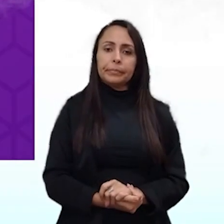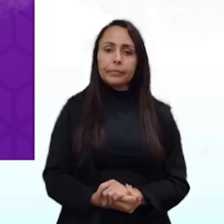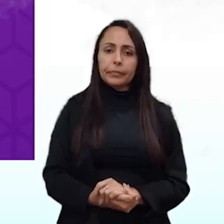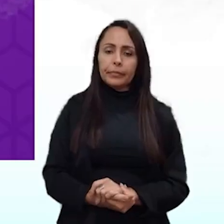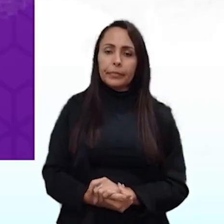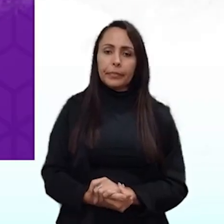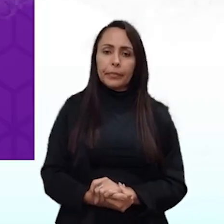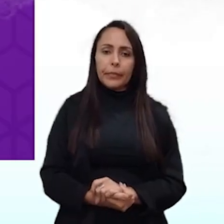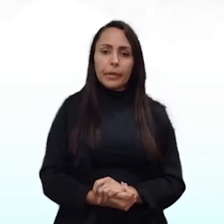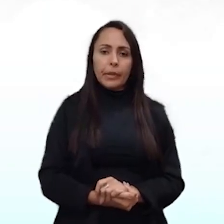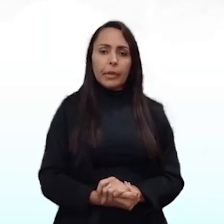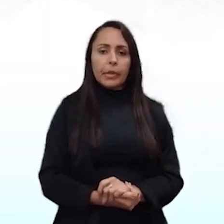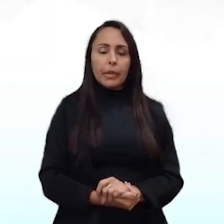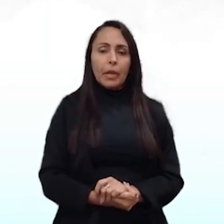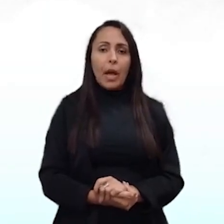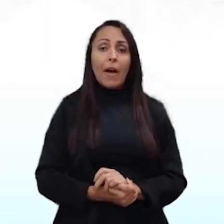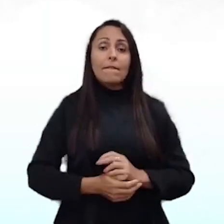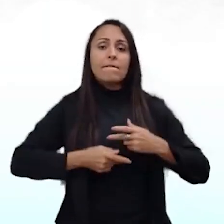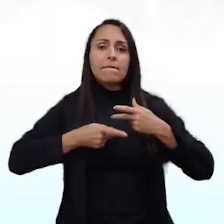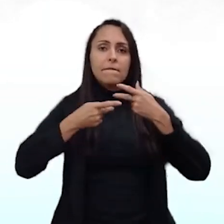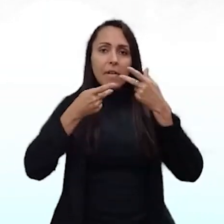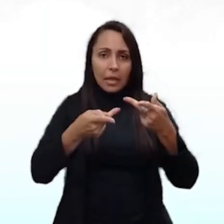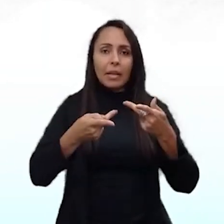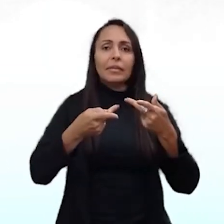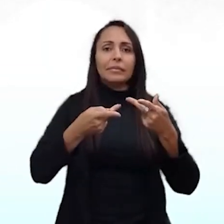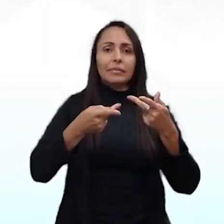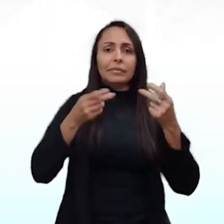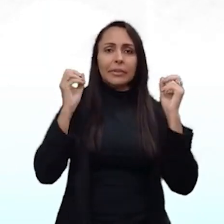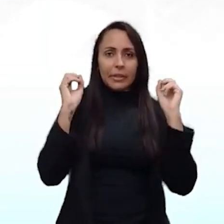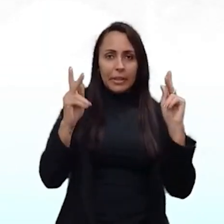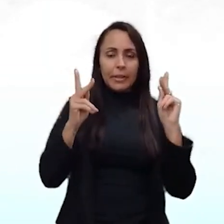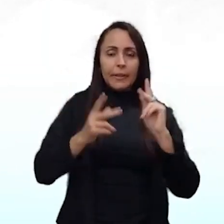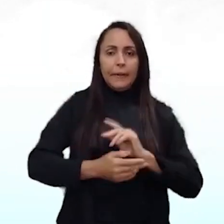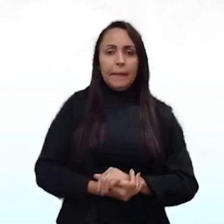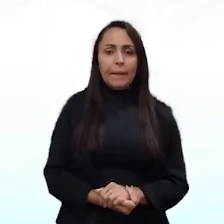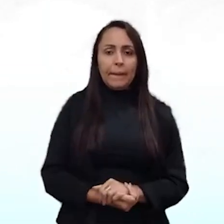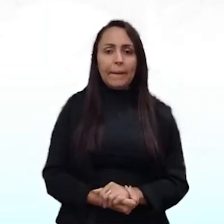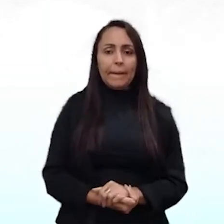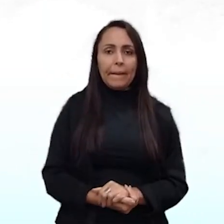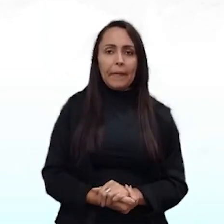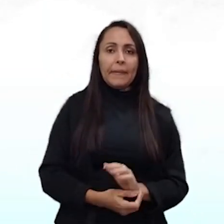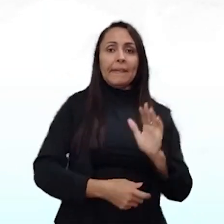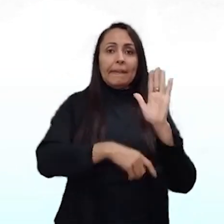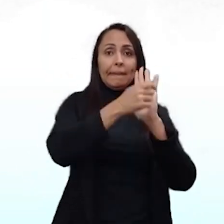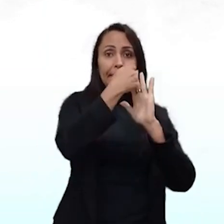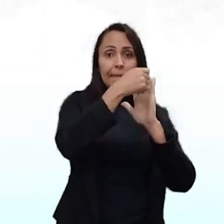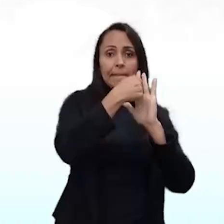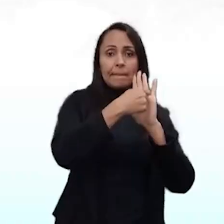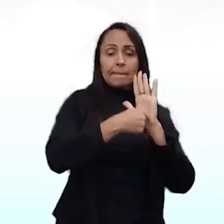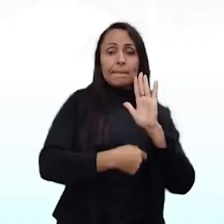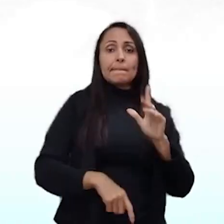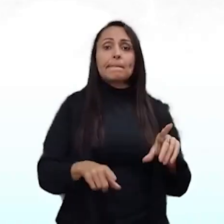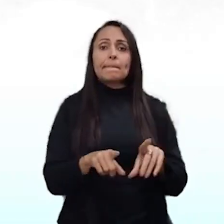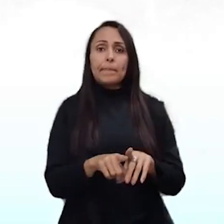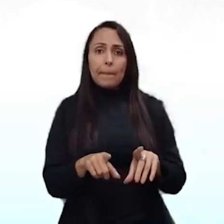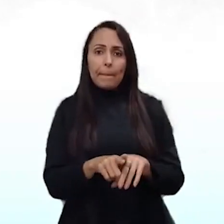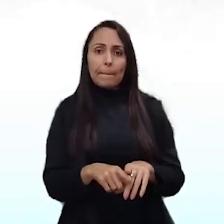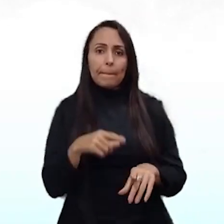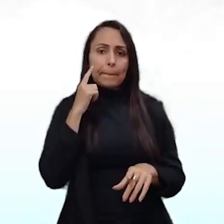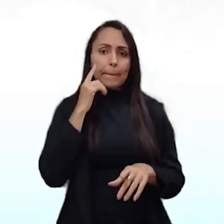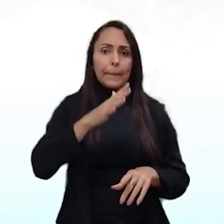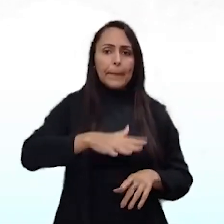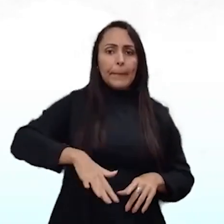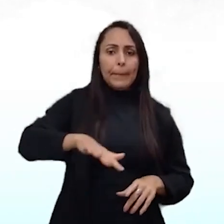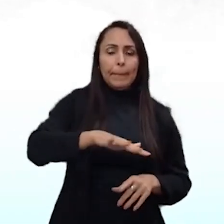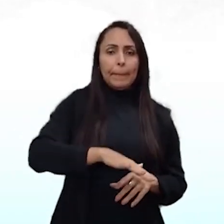cada indivíduo. A fala. Ok? A escrita também vai estar atrelada à